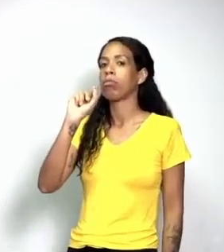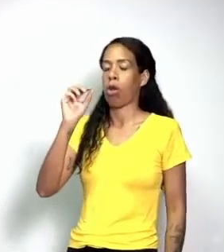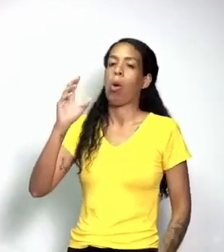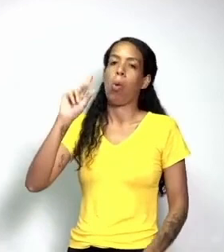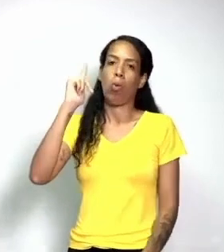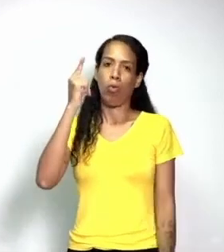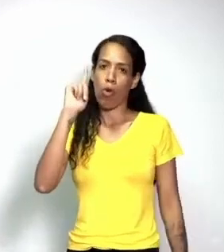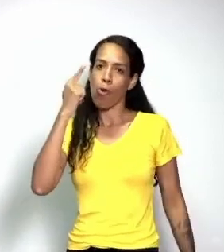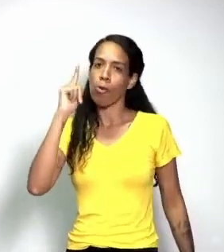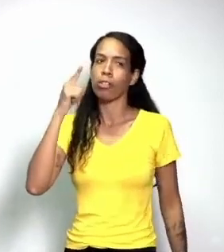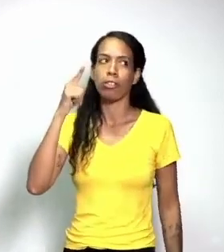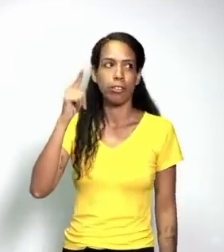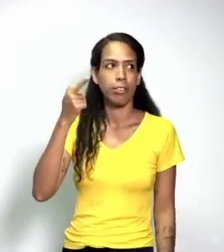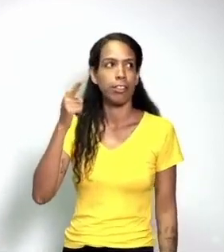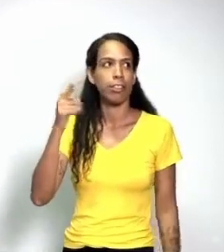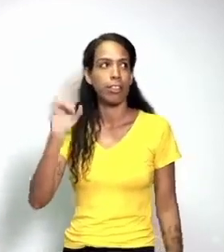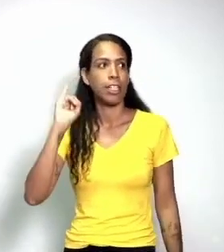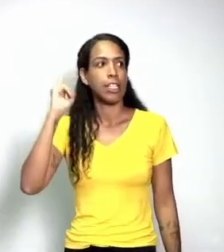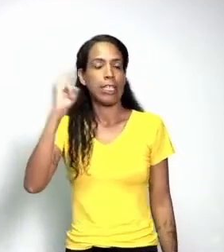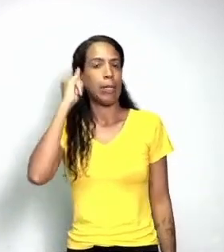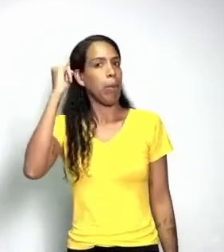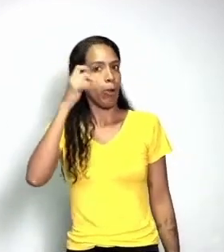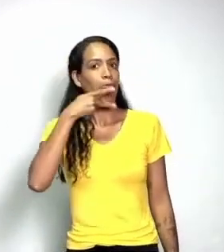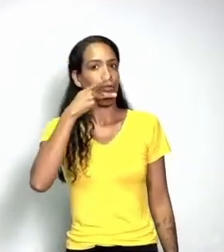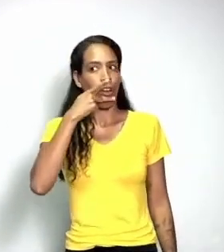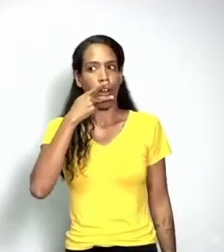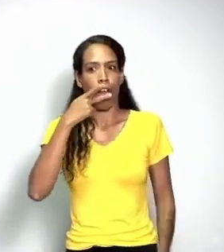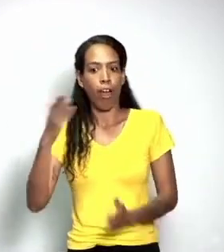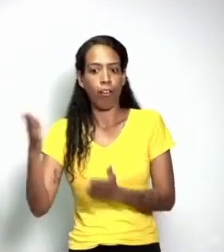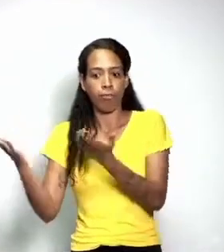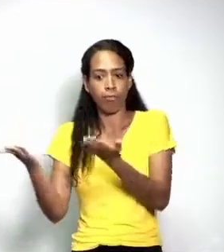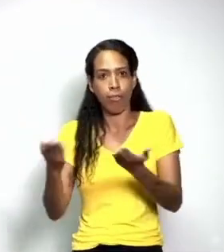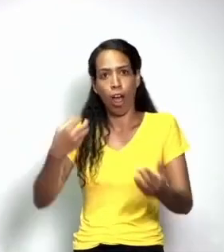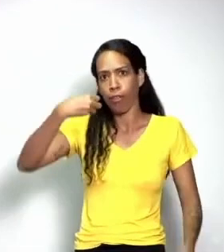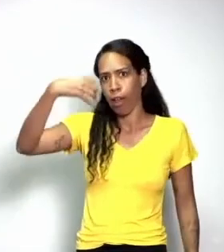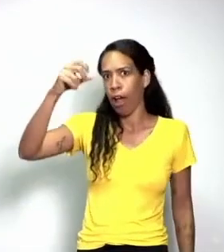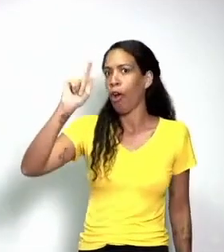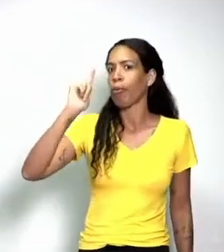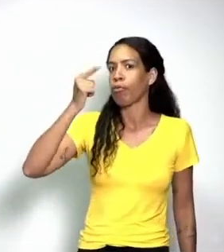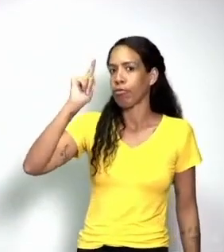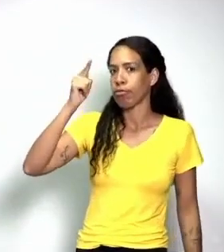Goiânia, Goiânia, vale vale ressaltar ressaltar isso. isso. Goiânia é Goiânia é tudo tudo isso, isso, né? né?